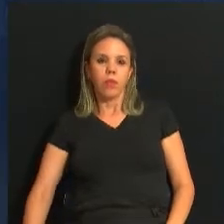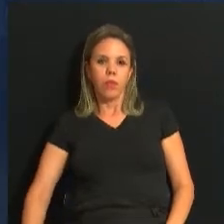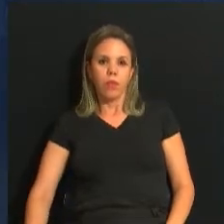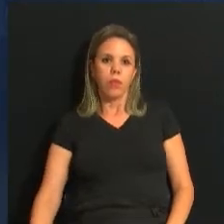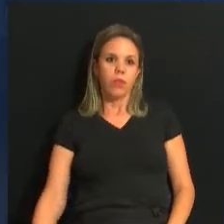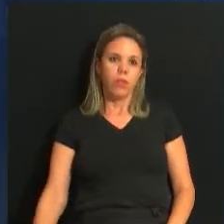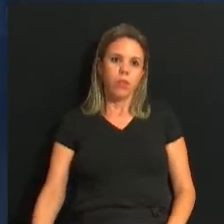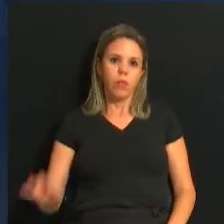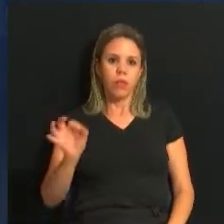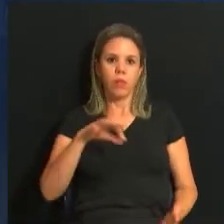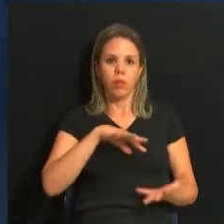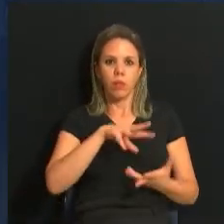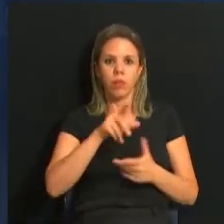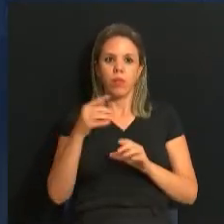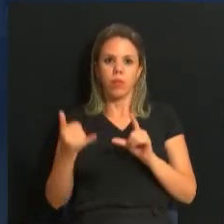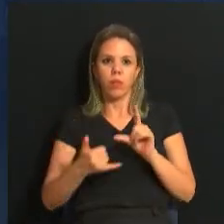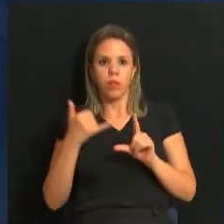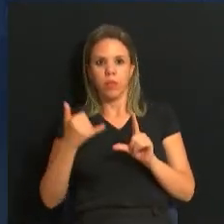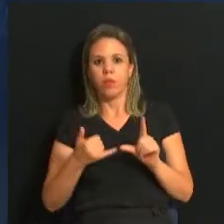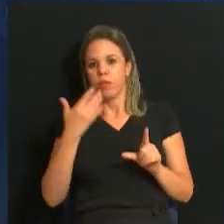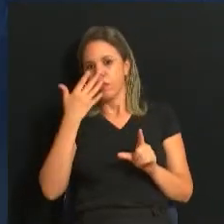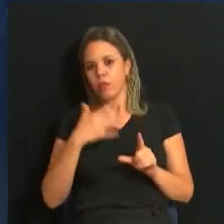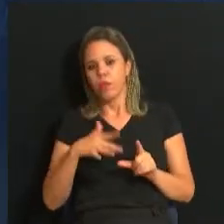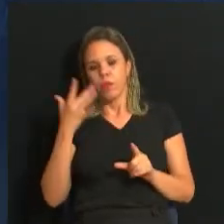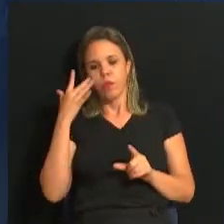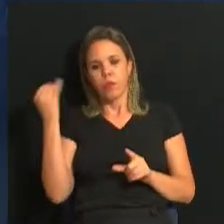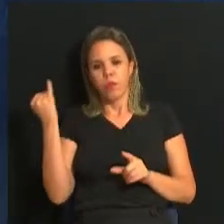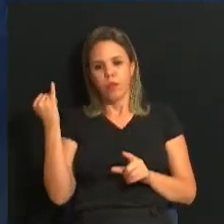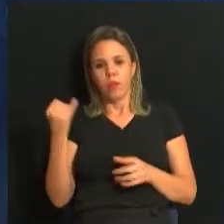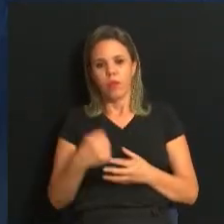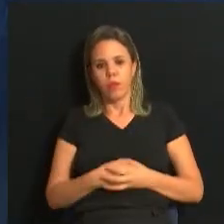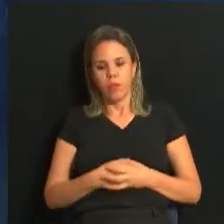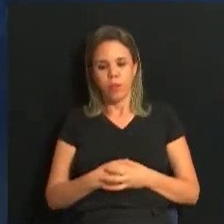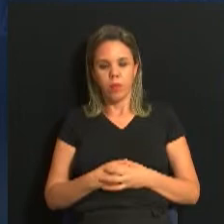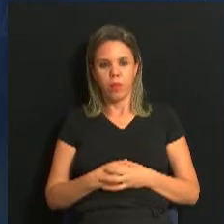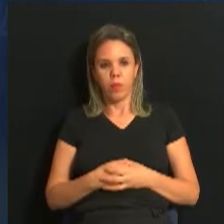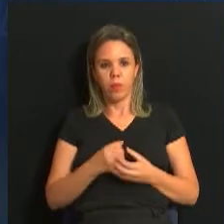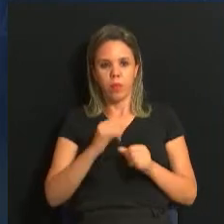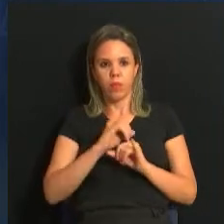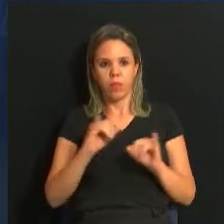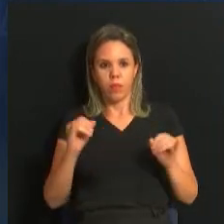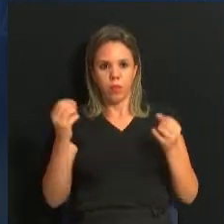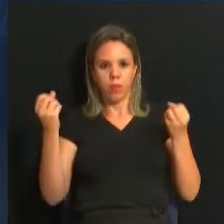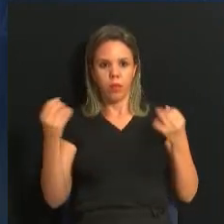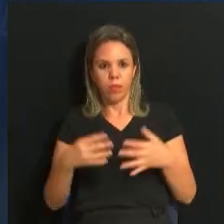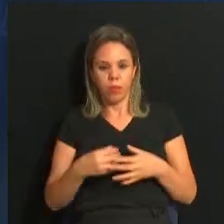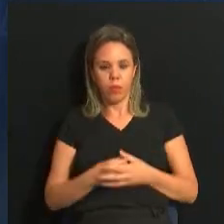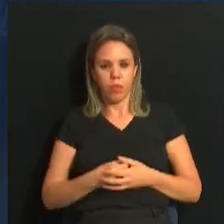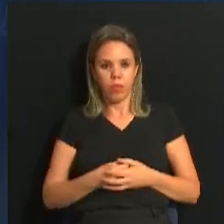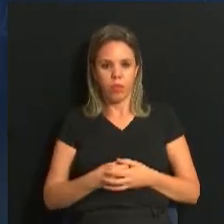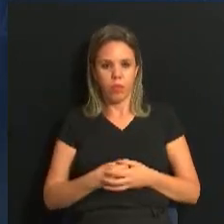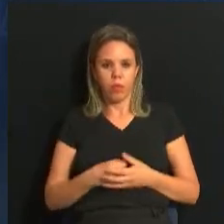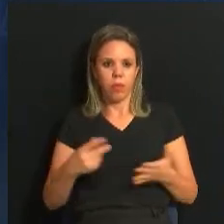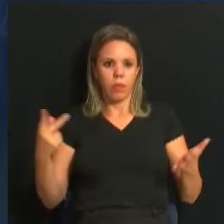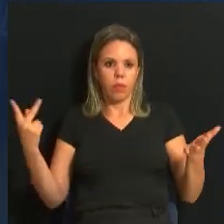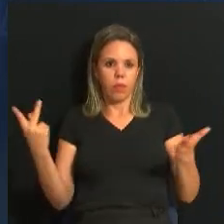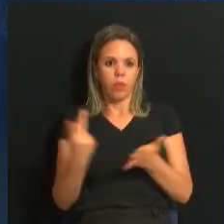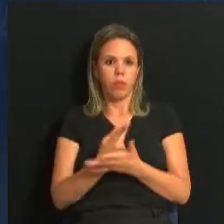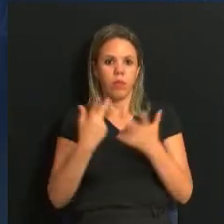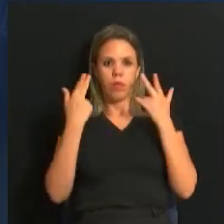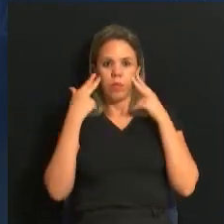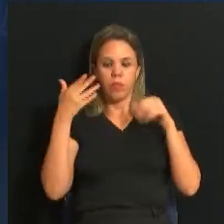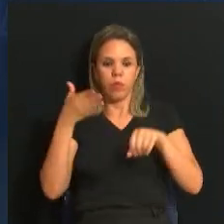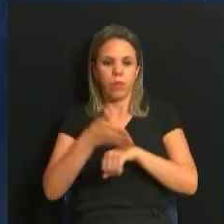neste mundo lúdico para as crianças, acho que é fundamental abordar desta maneira, né? A questão do erro, que faz parte também,